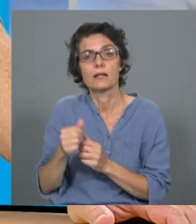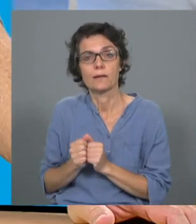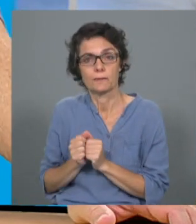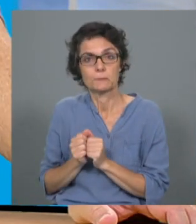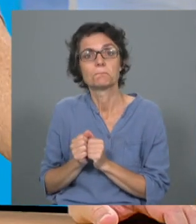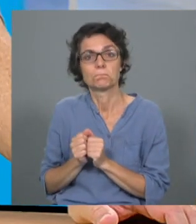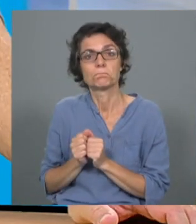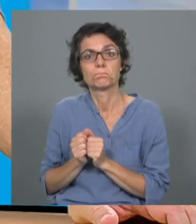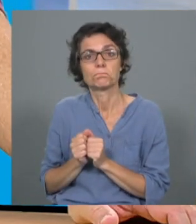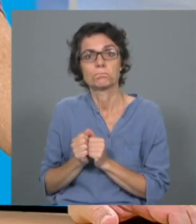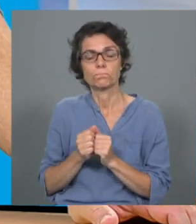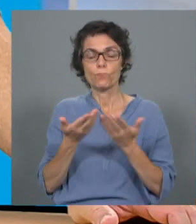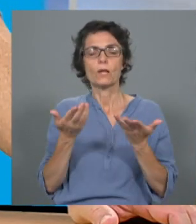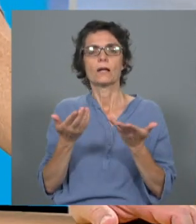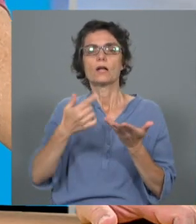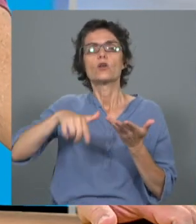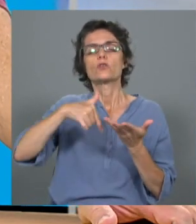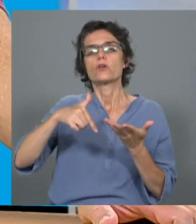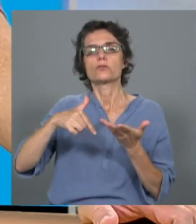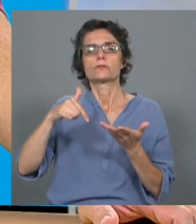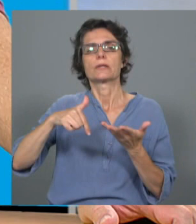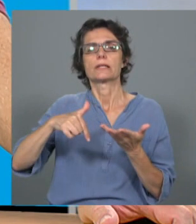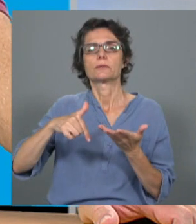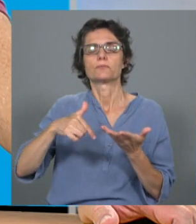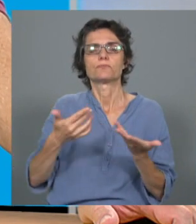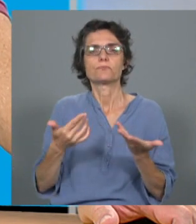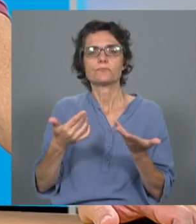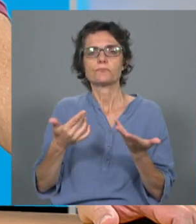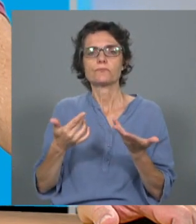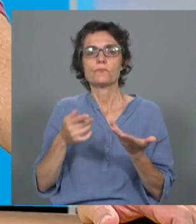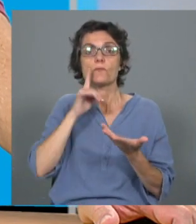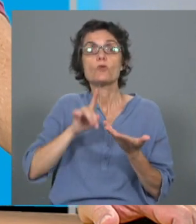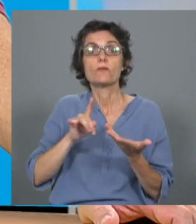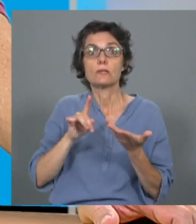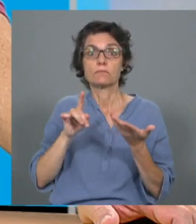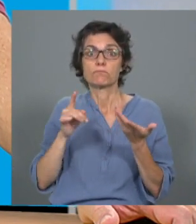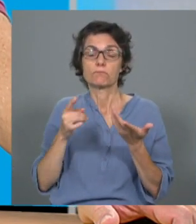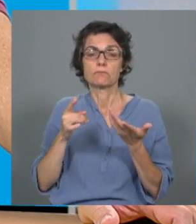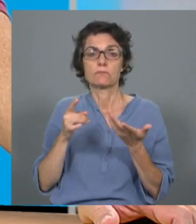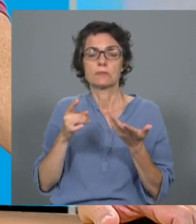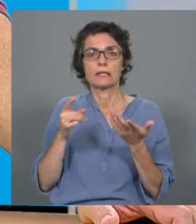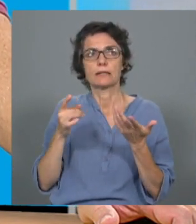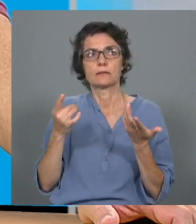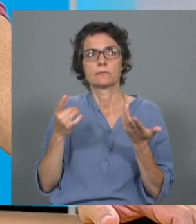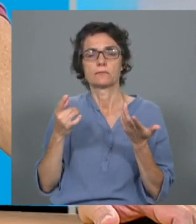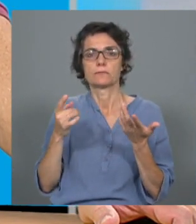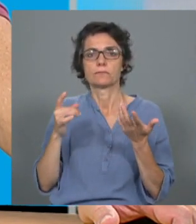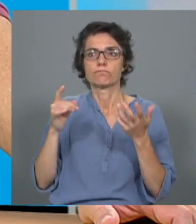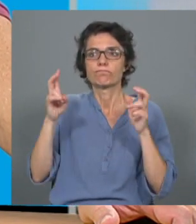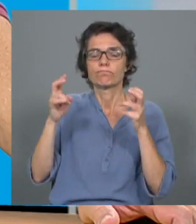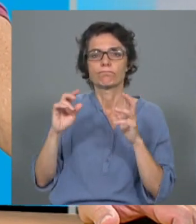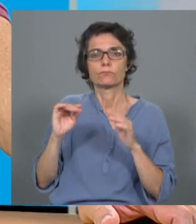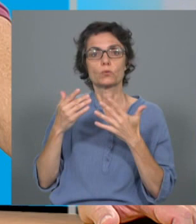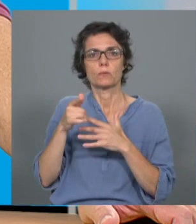Portanto, nós, no fundo, lá está, e voltando à questão inicial que o Paulo falava, nós, se formos a ver bem,